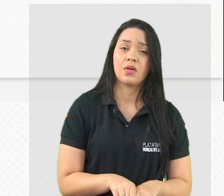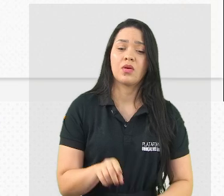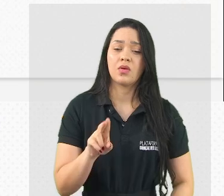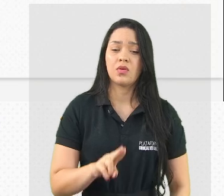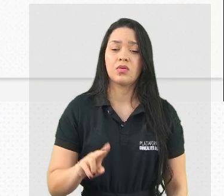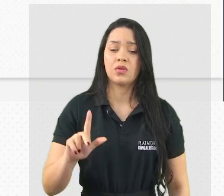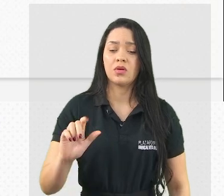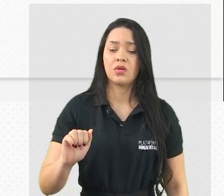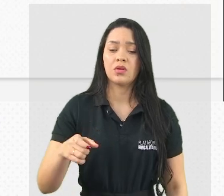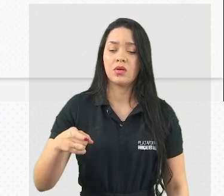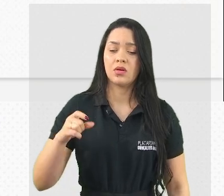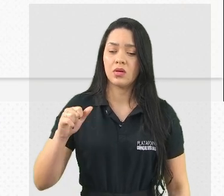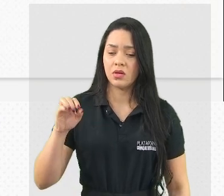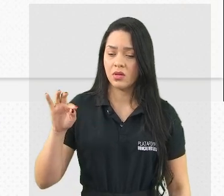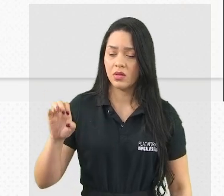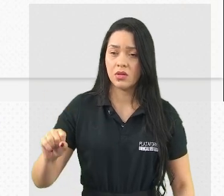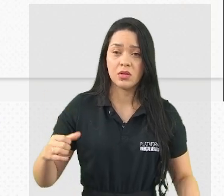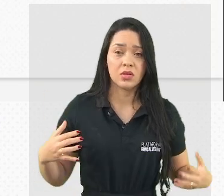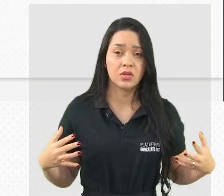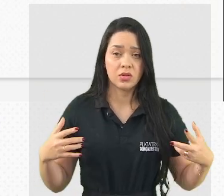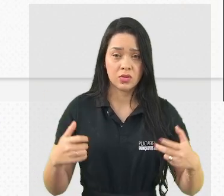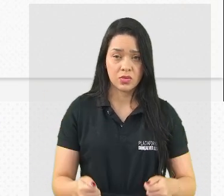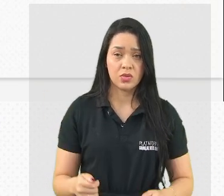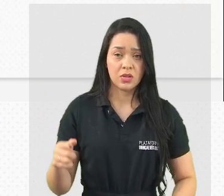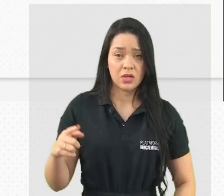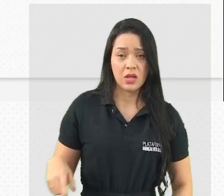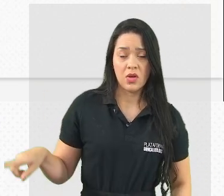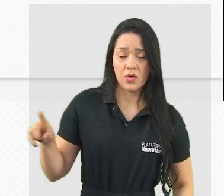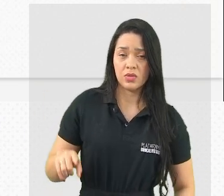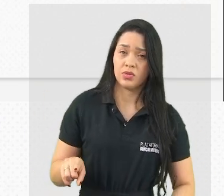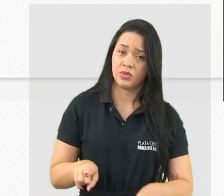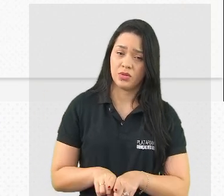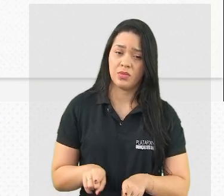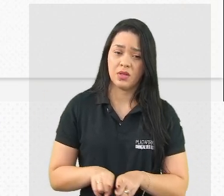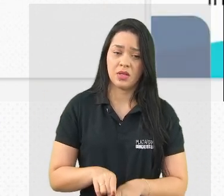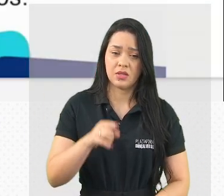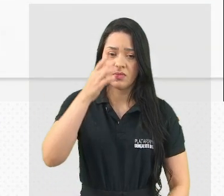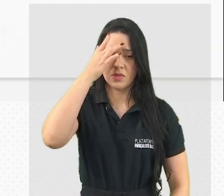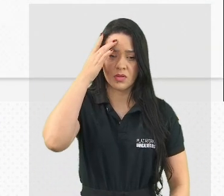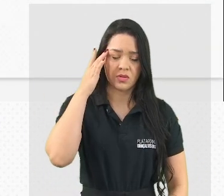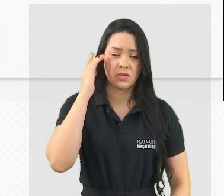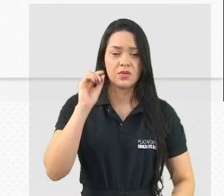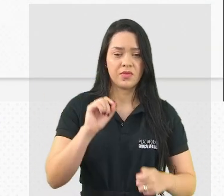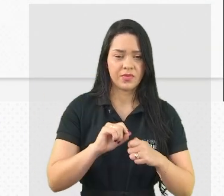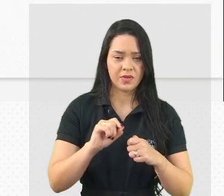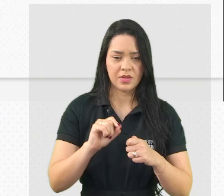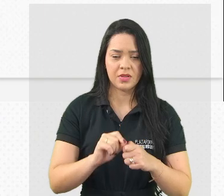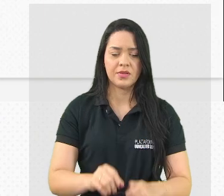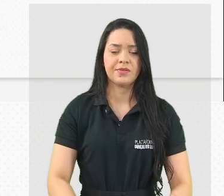laxantes, ainda fazem tudo aquilo, todas aquelas outras coisinhas que as pessoas bulímicas fazem.